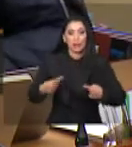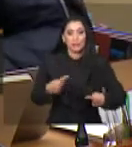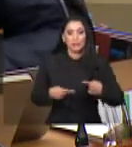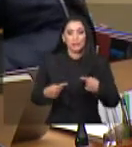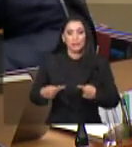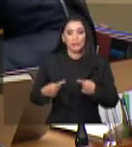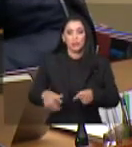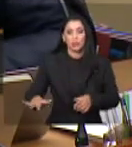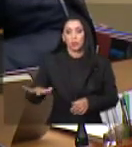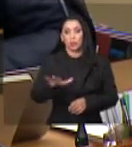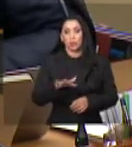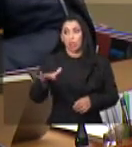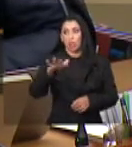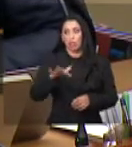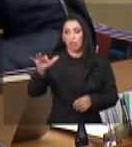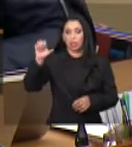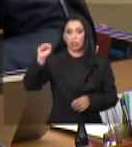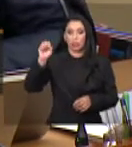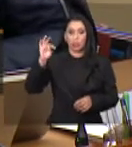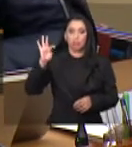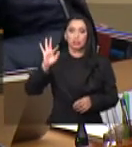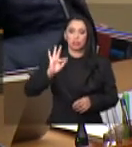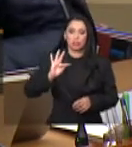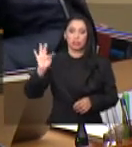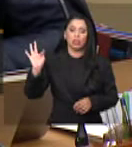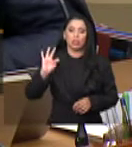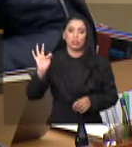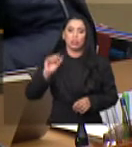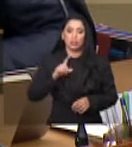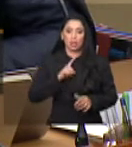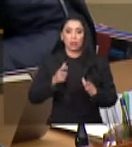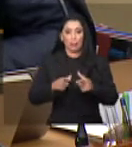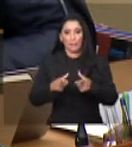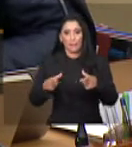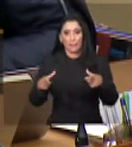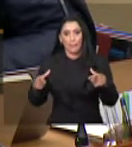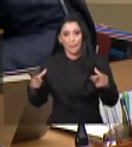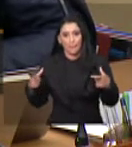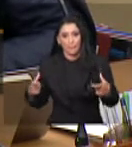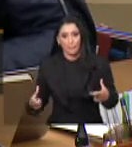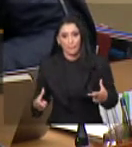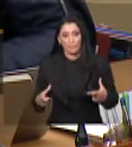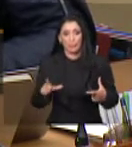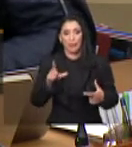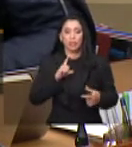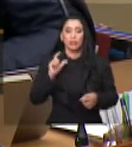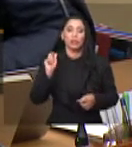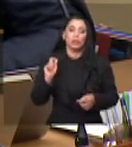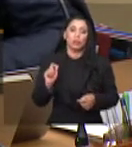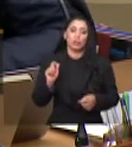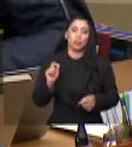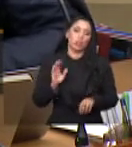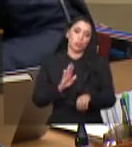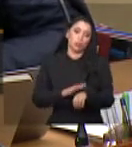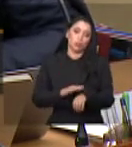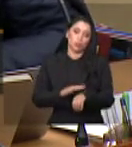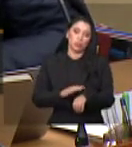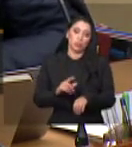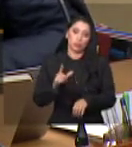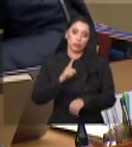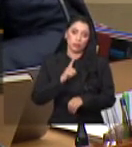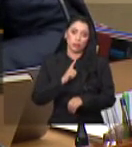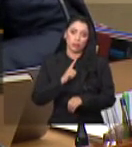no âmbito do Supremo Tribunal Federal muito mais extenso do que até o momento nós temos